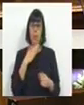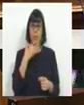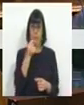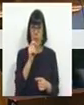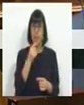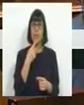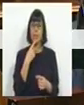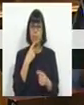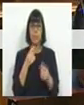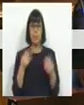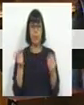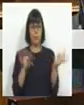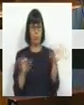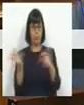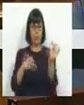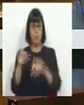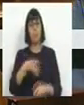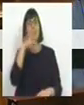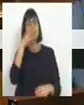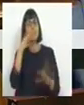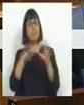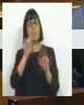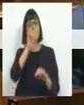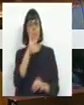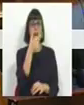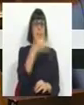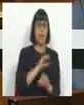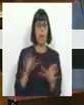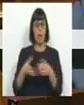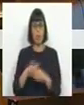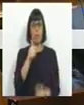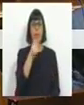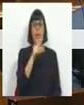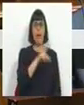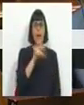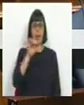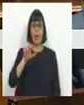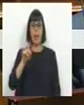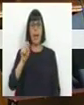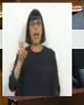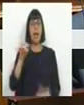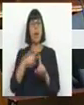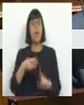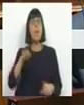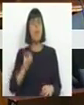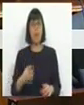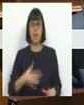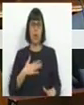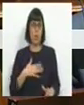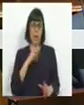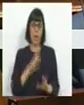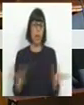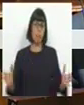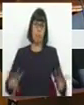menos, entrecruzadas, de referência à questão da TAP e ao Grupo Barraqueiro, o Grupo Socialista não quer